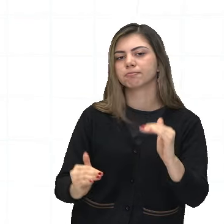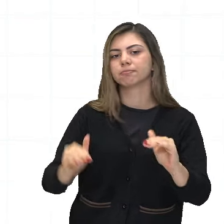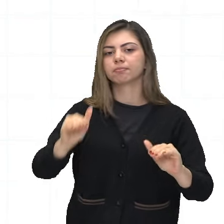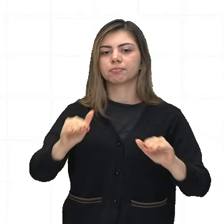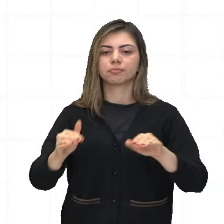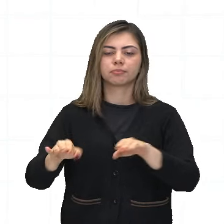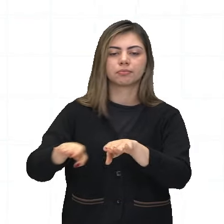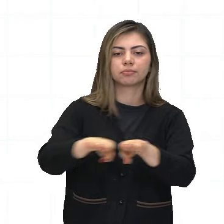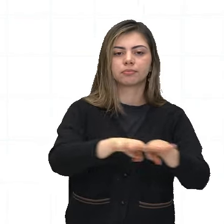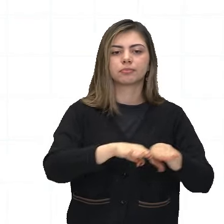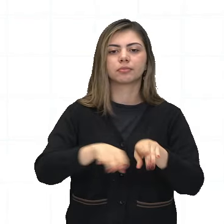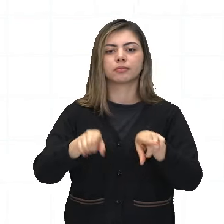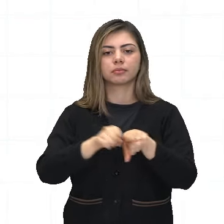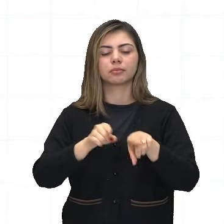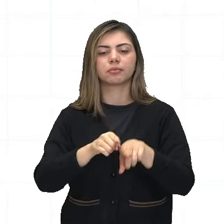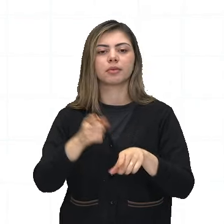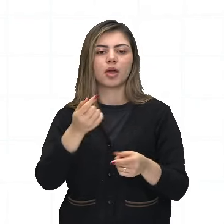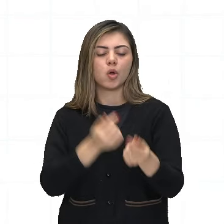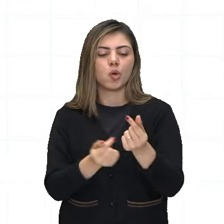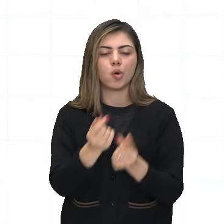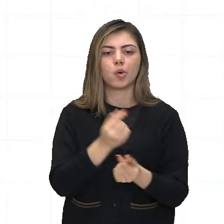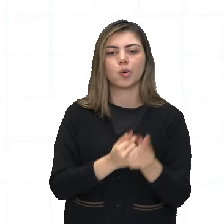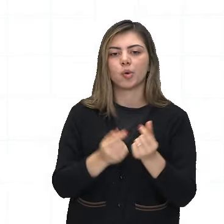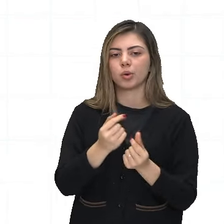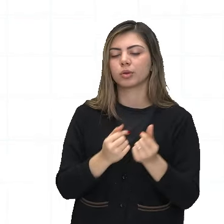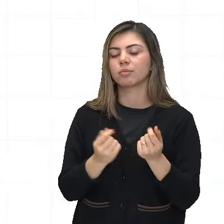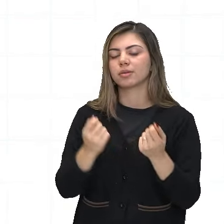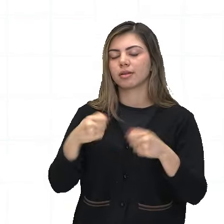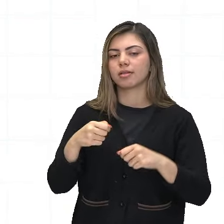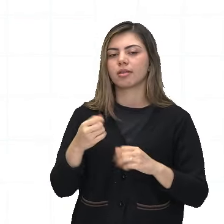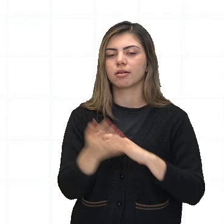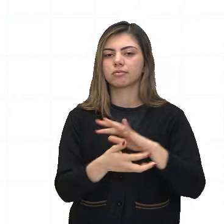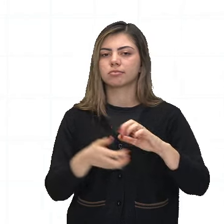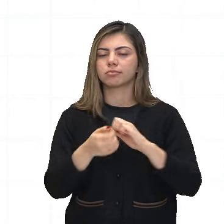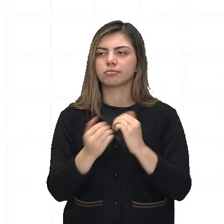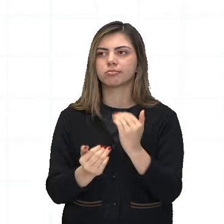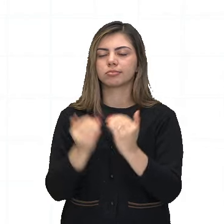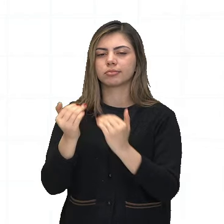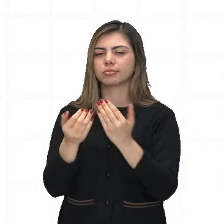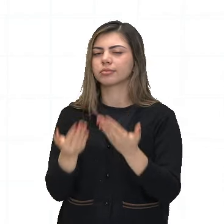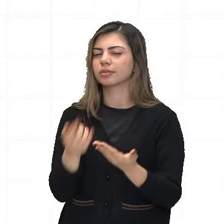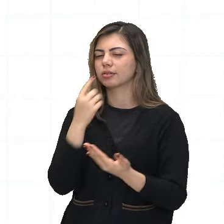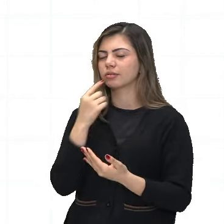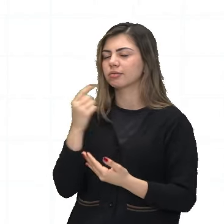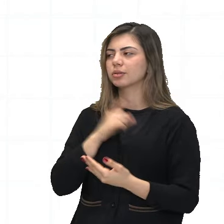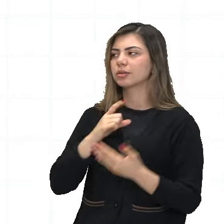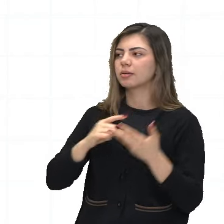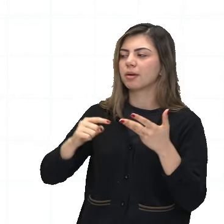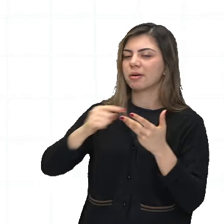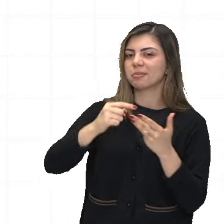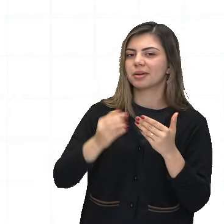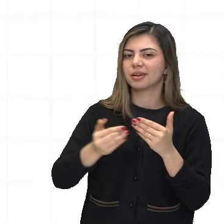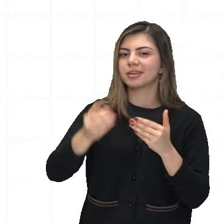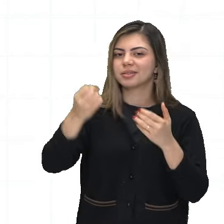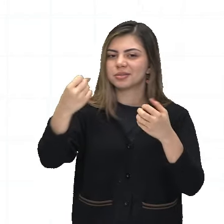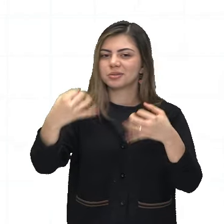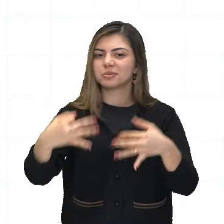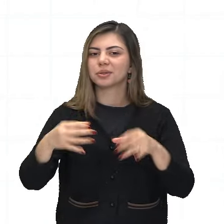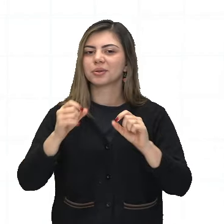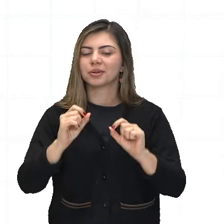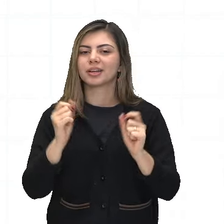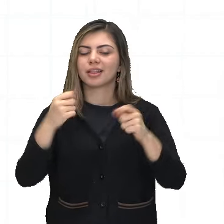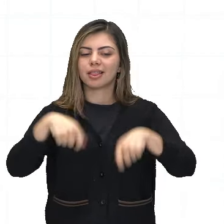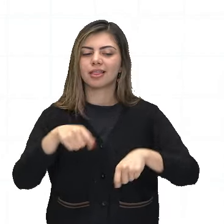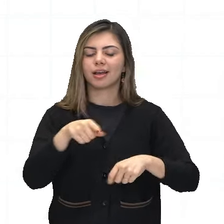resiliente e sustentável vejam aí que ele já vai trazer a alguns aspectos que podem ajudar a melhorar as fontes de